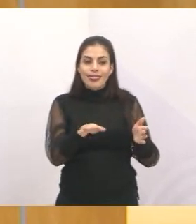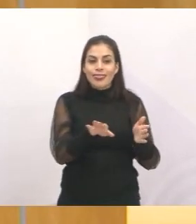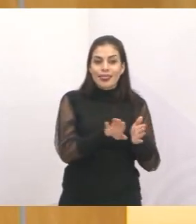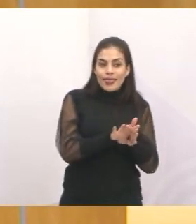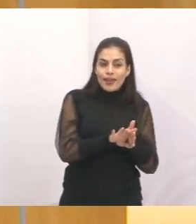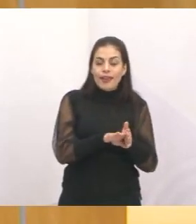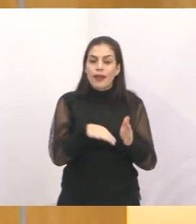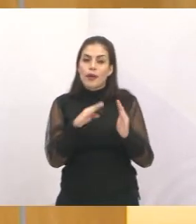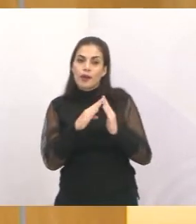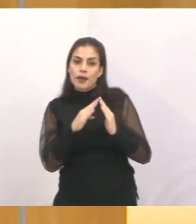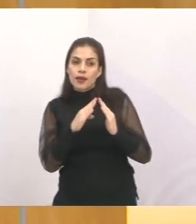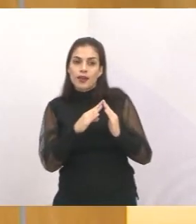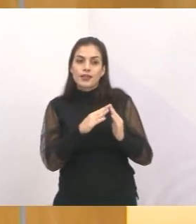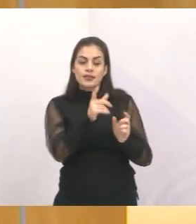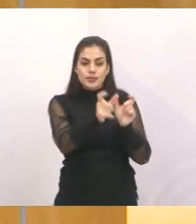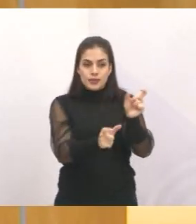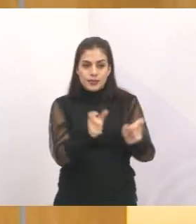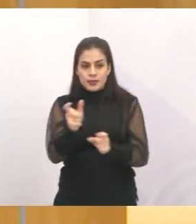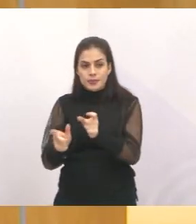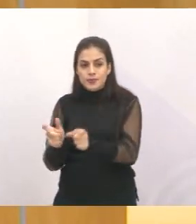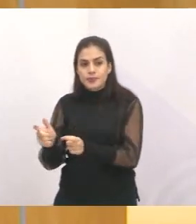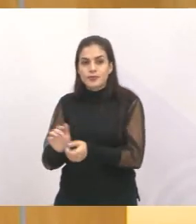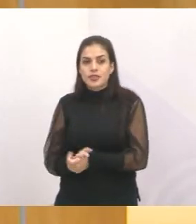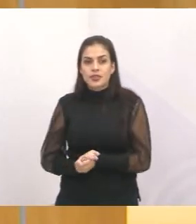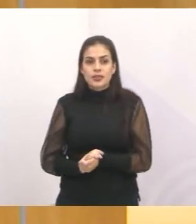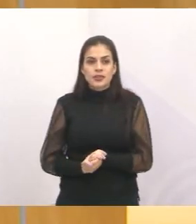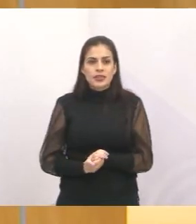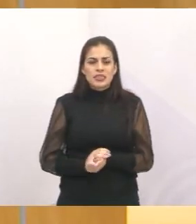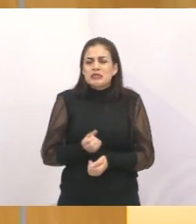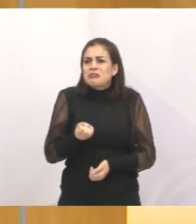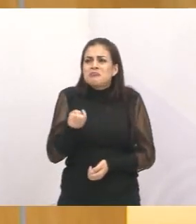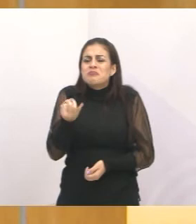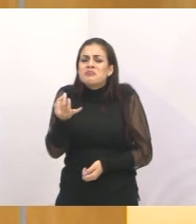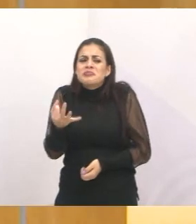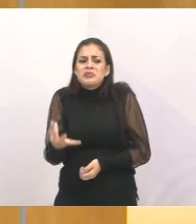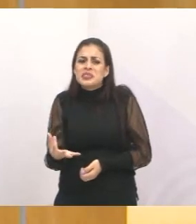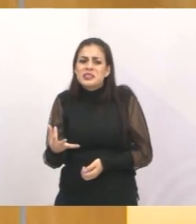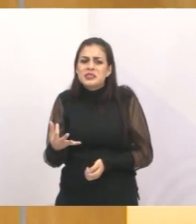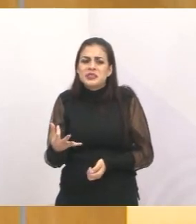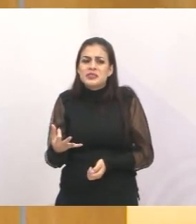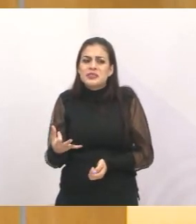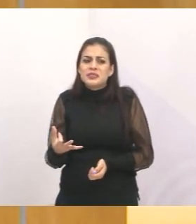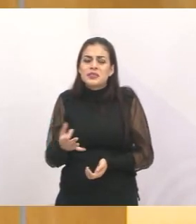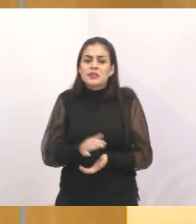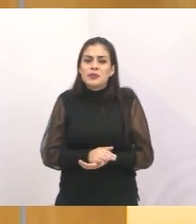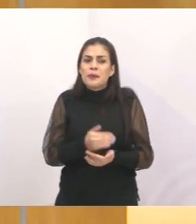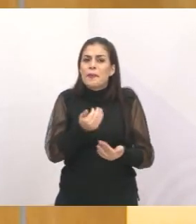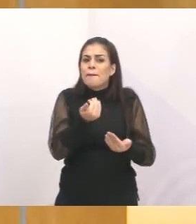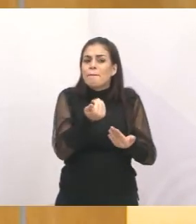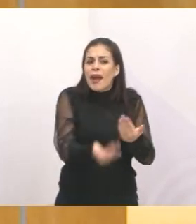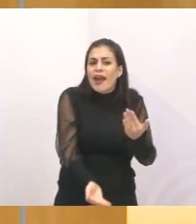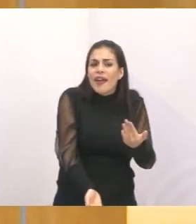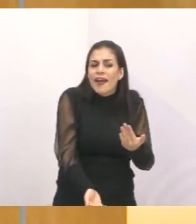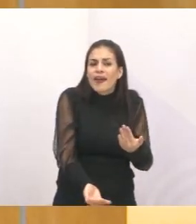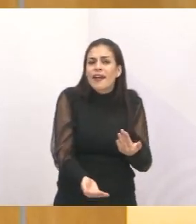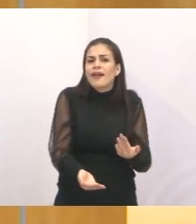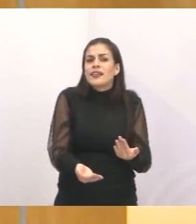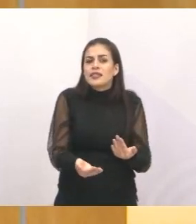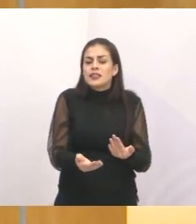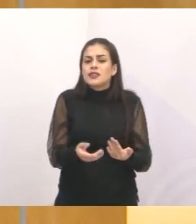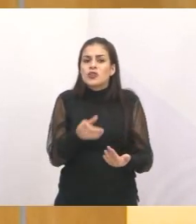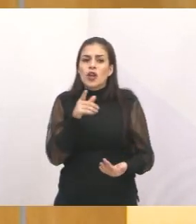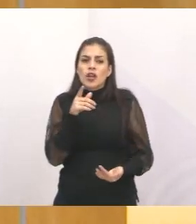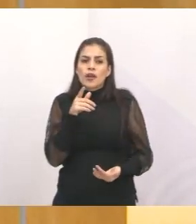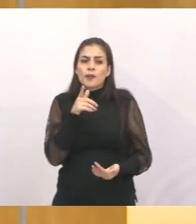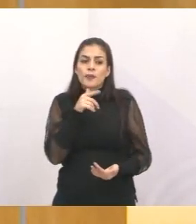aqui, só para concluir, senhor presidente, eu não sei aqui quantificar em números qual é o prejuízo que o SAI tem em razão dessas